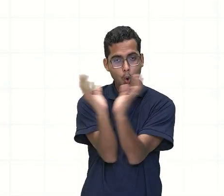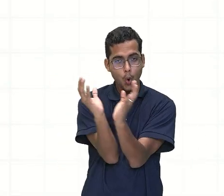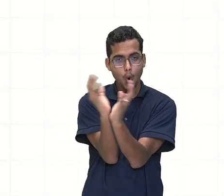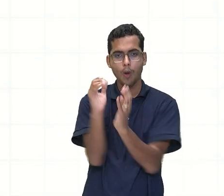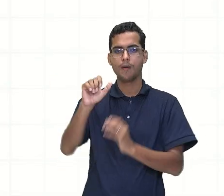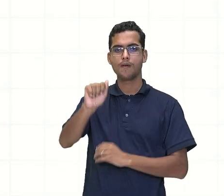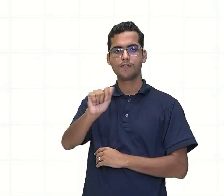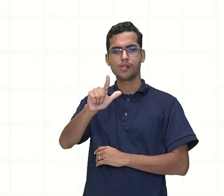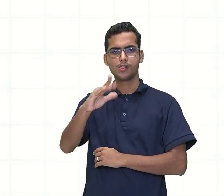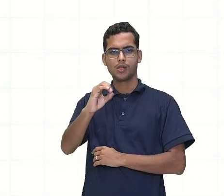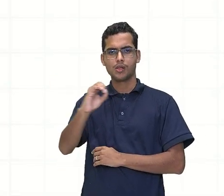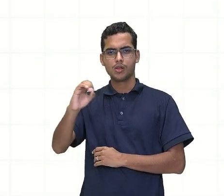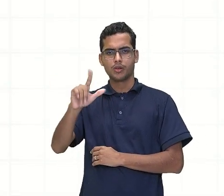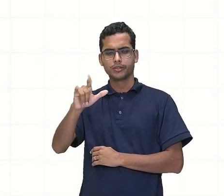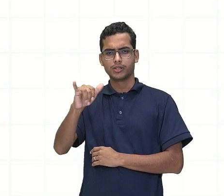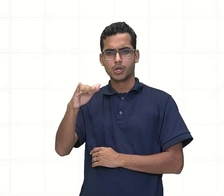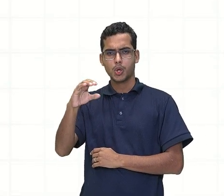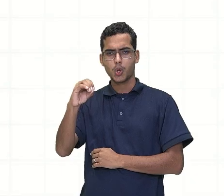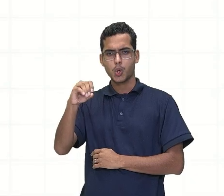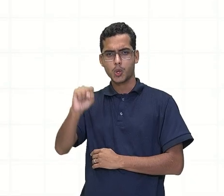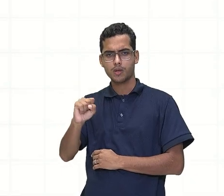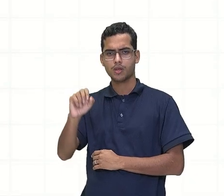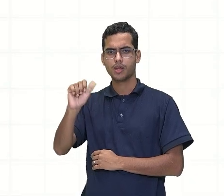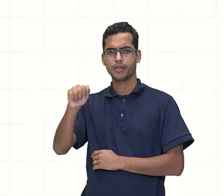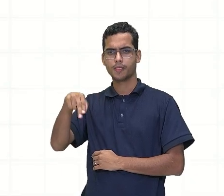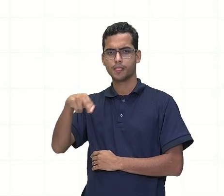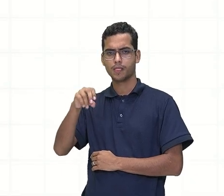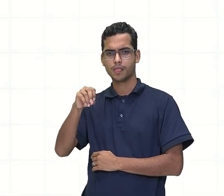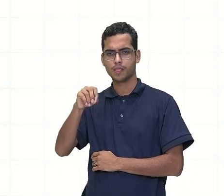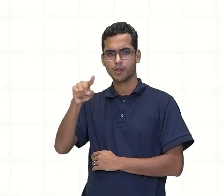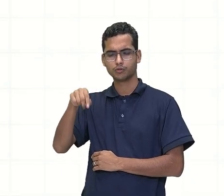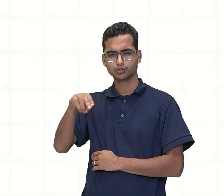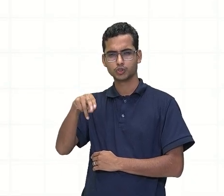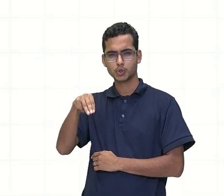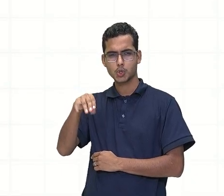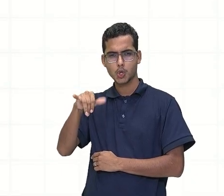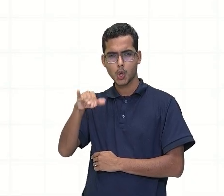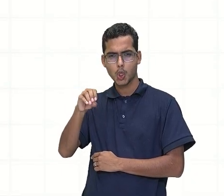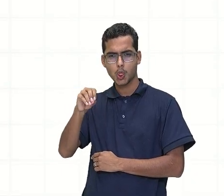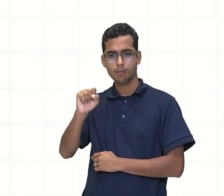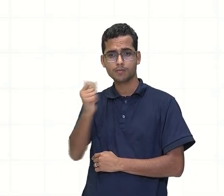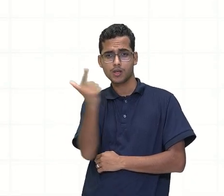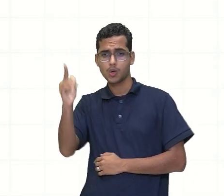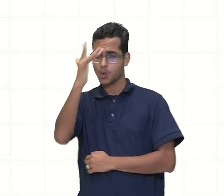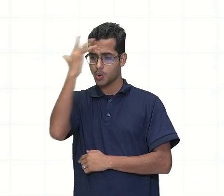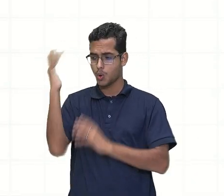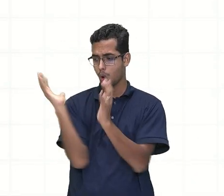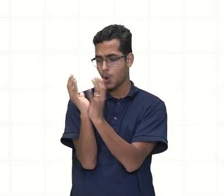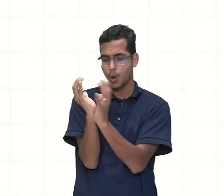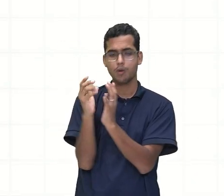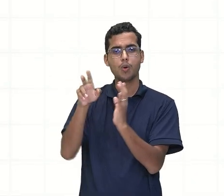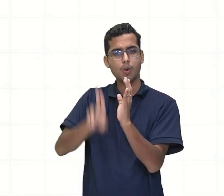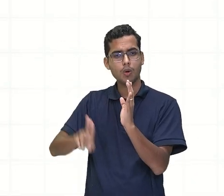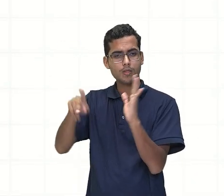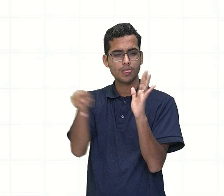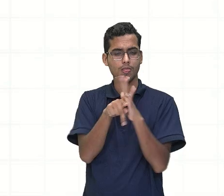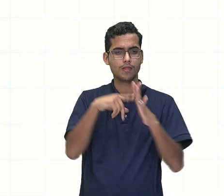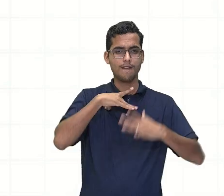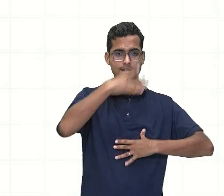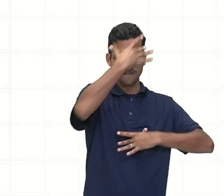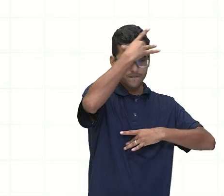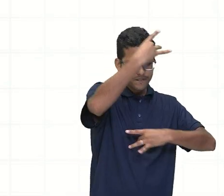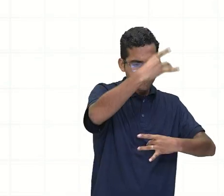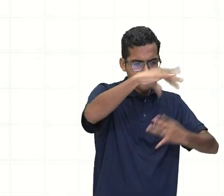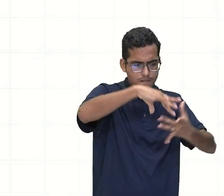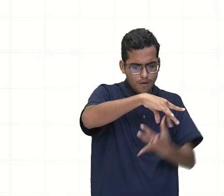também os adictos anônimos, que é também um outro grupo religioso que trabalha com pessoas, utilizam a espiritualidade como